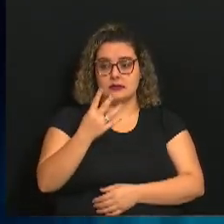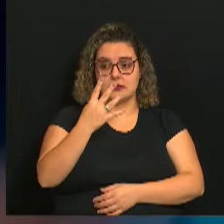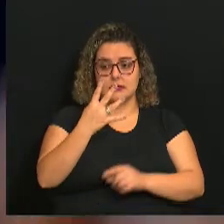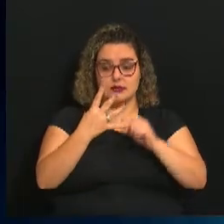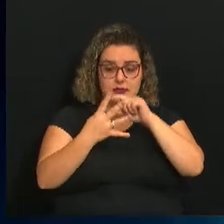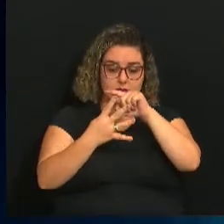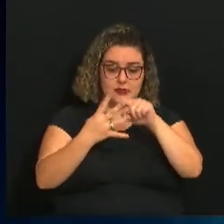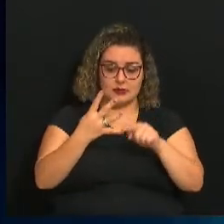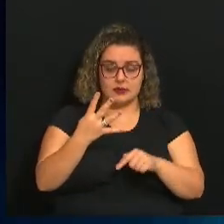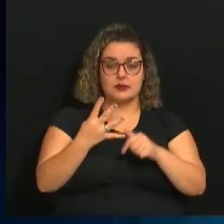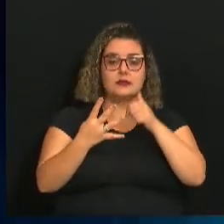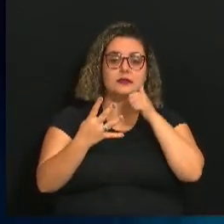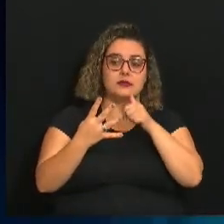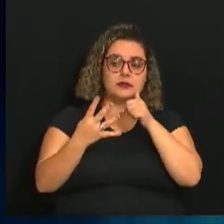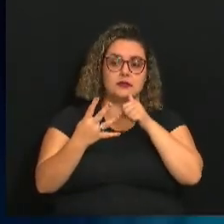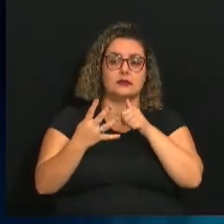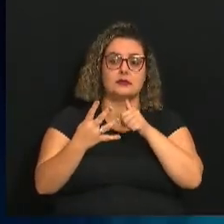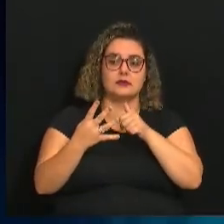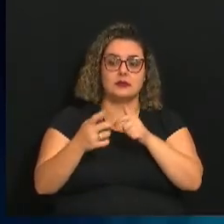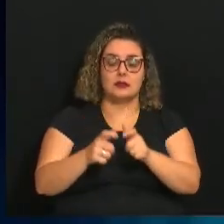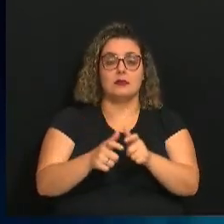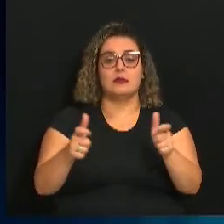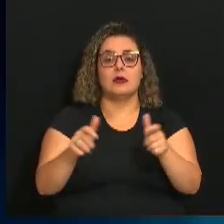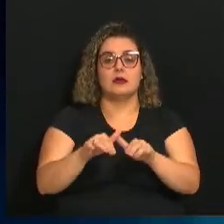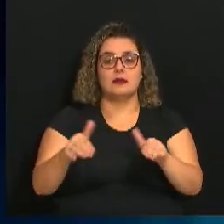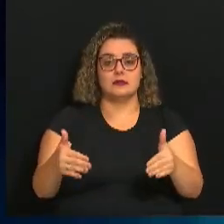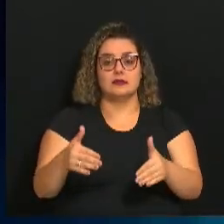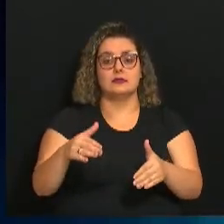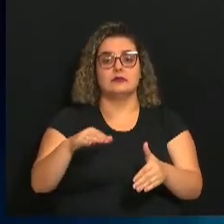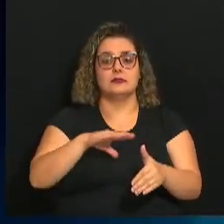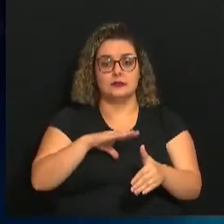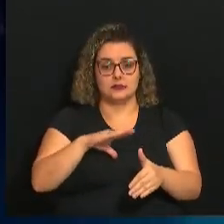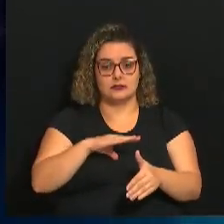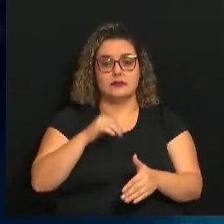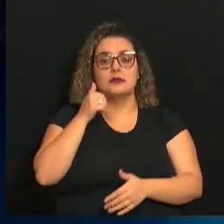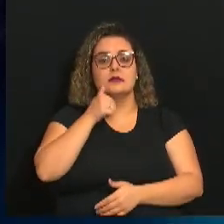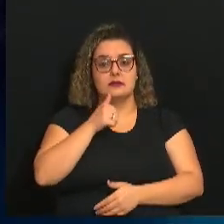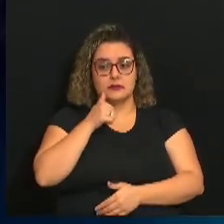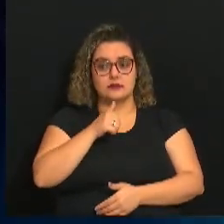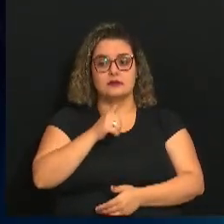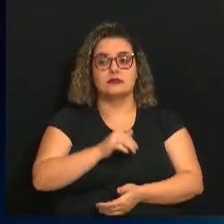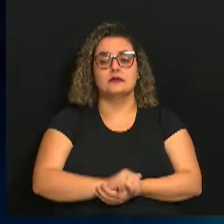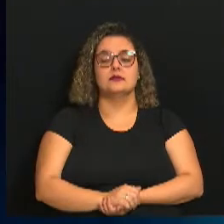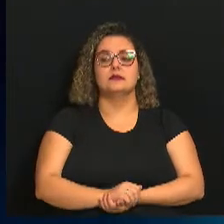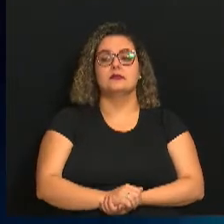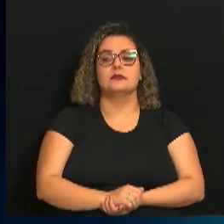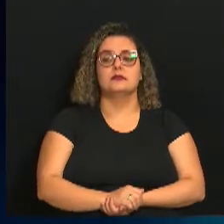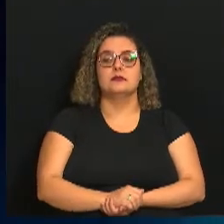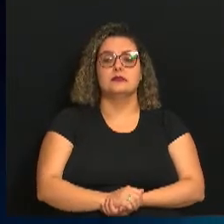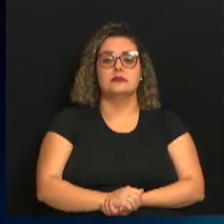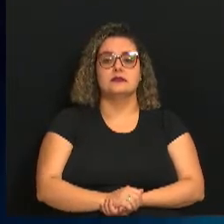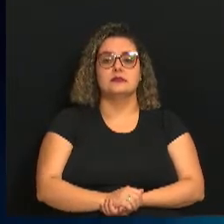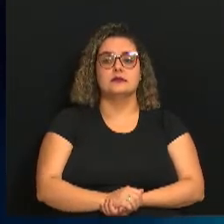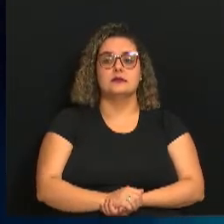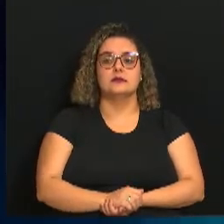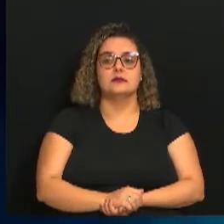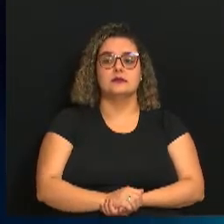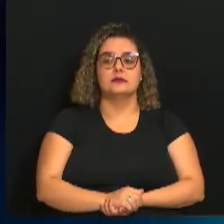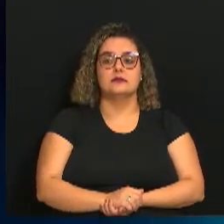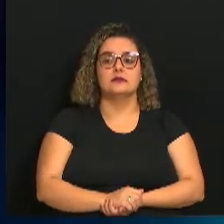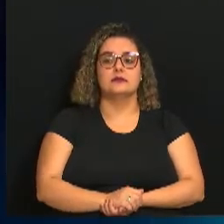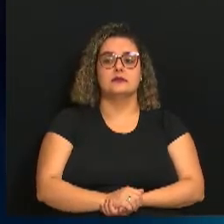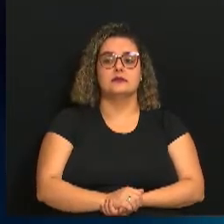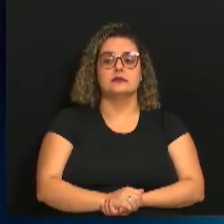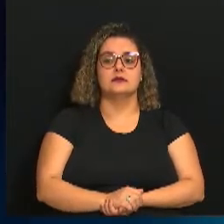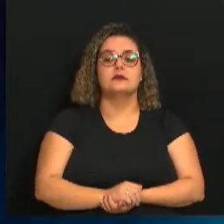mulheres, que é a maior bancada da história da cidade, né? A maior bancada feminina, né, da história, e muito que se tem que fazer